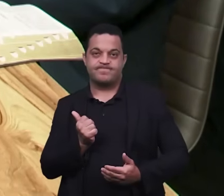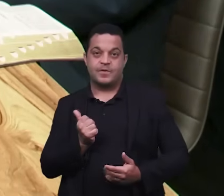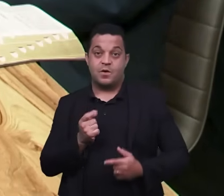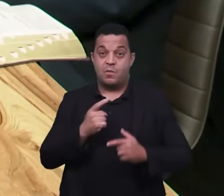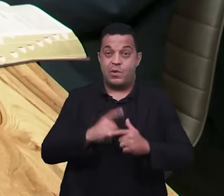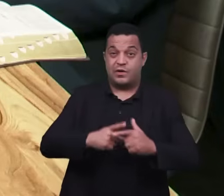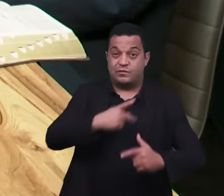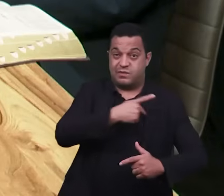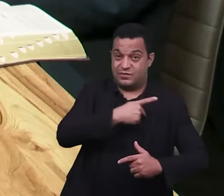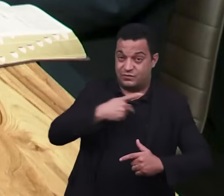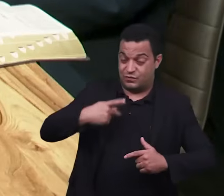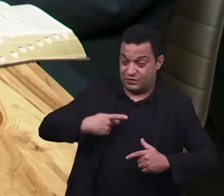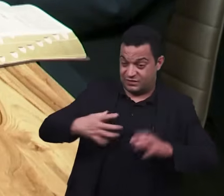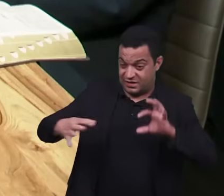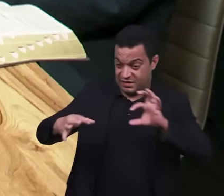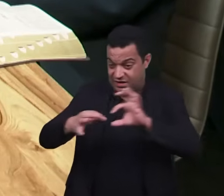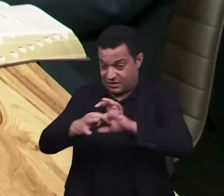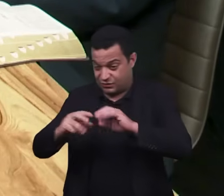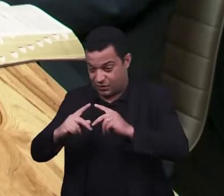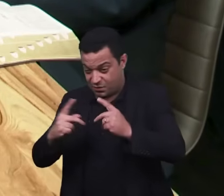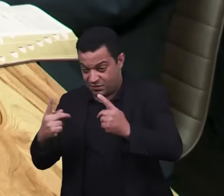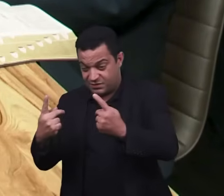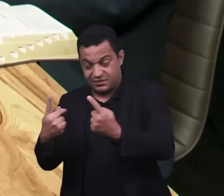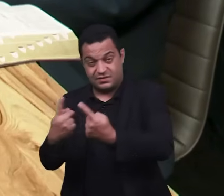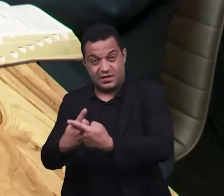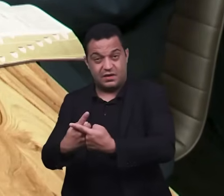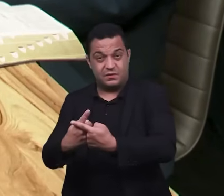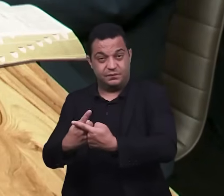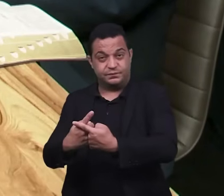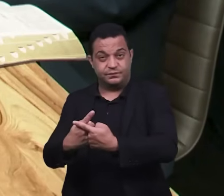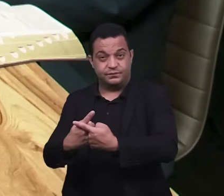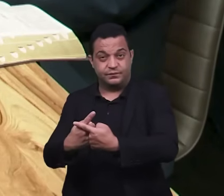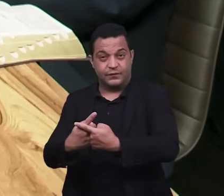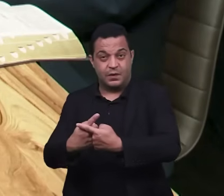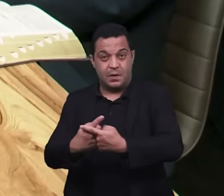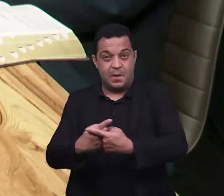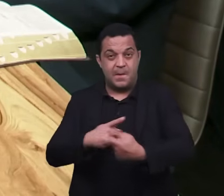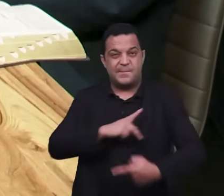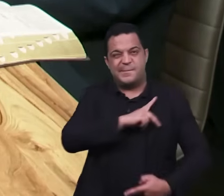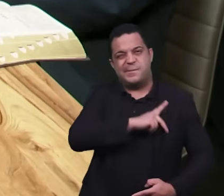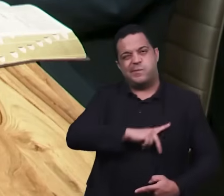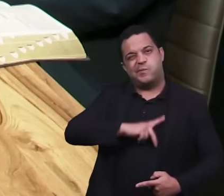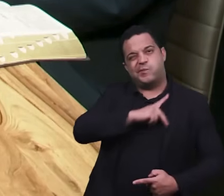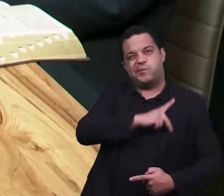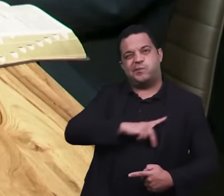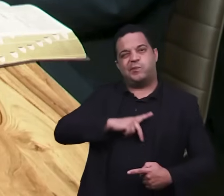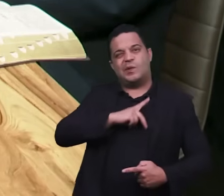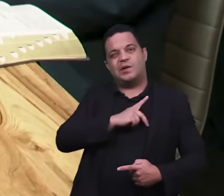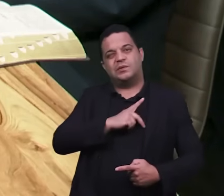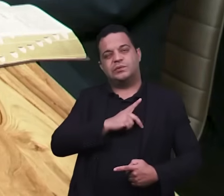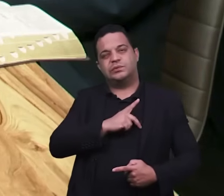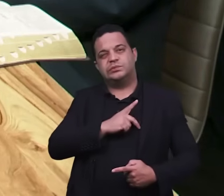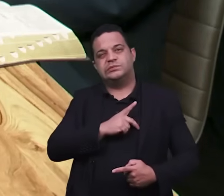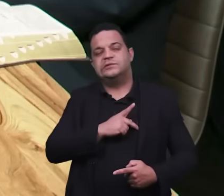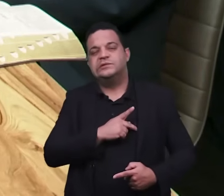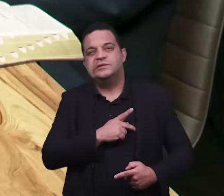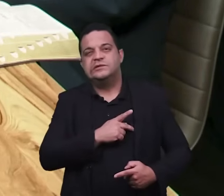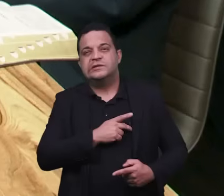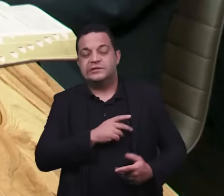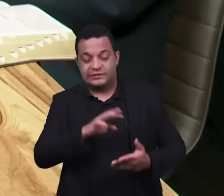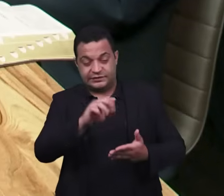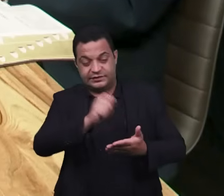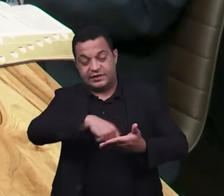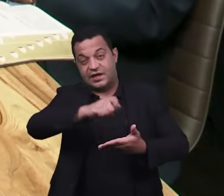uma ordenação. Isso. E até quem fala sobre isso é Paulo, quando ele escreve a Timóteo, do capítulo 2, acho